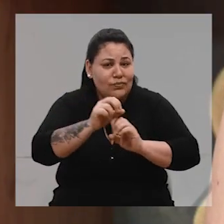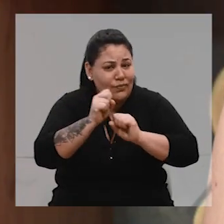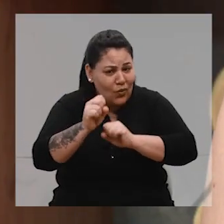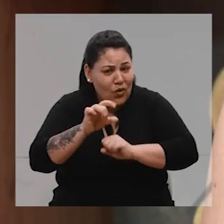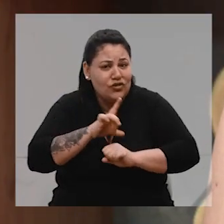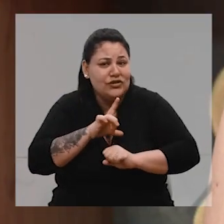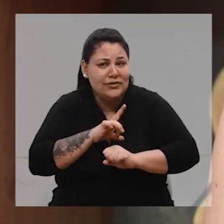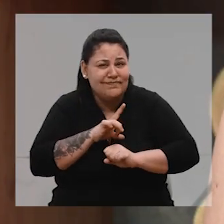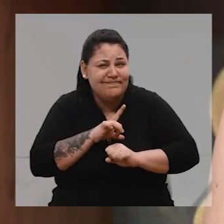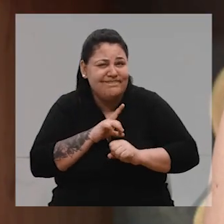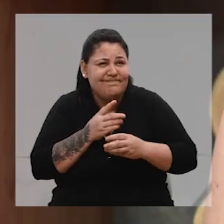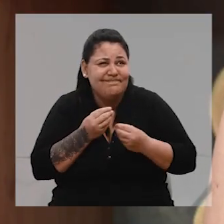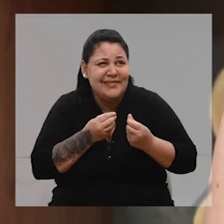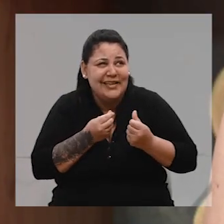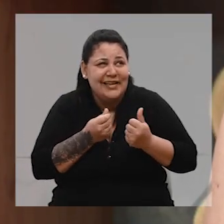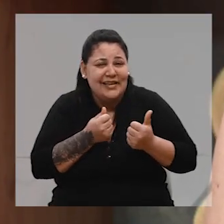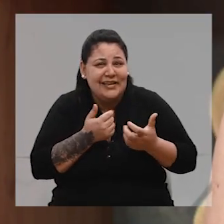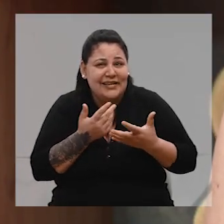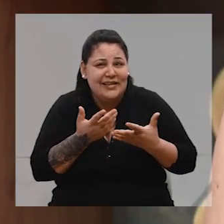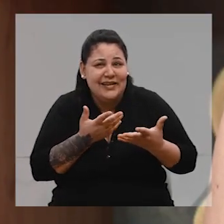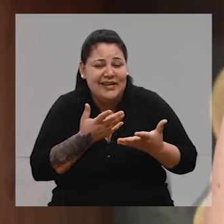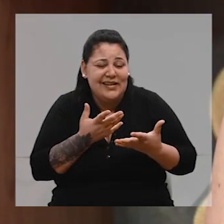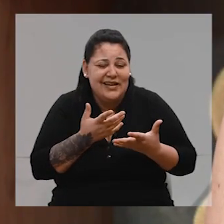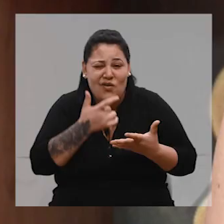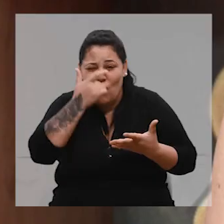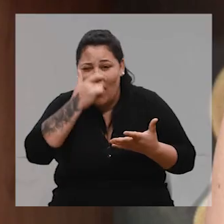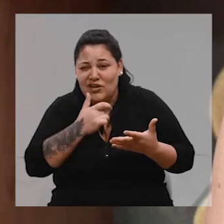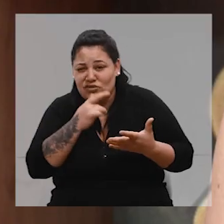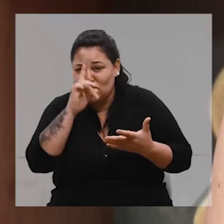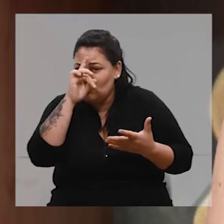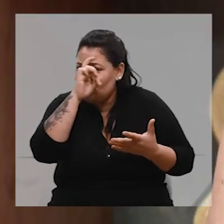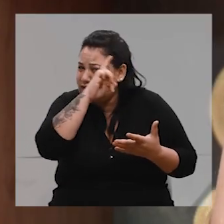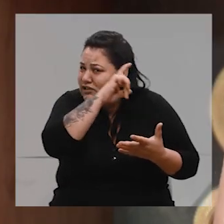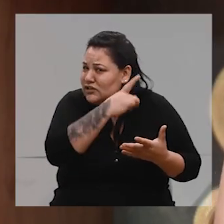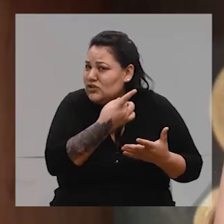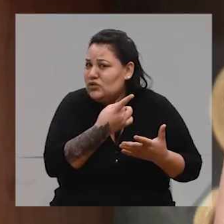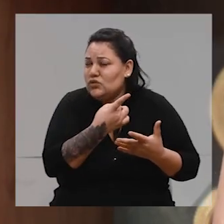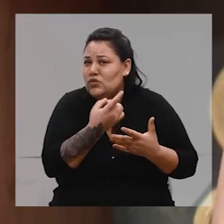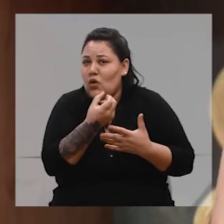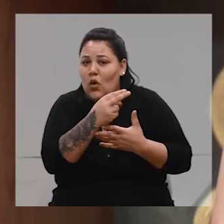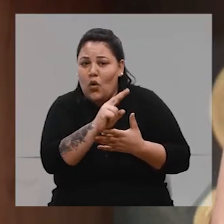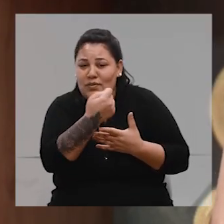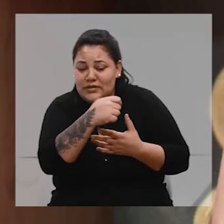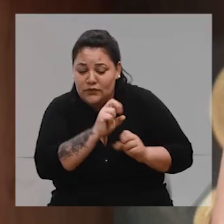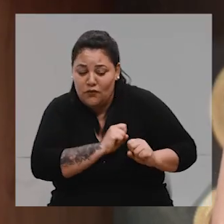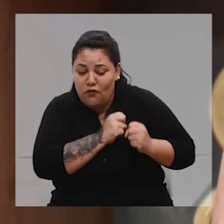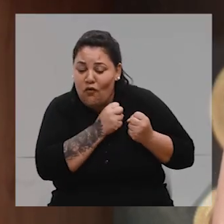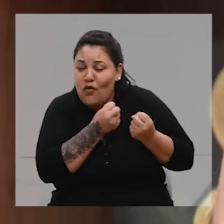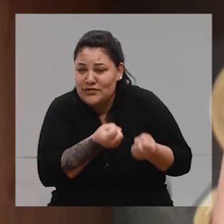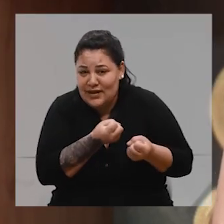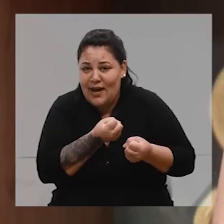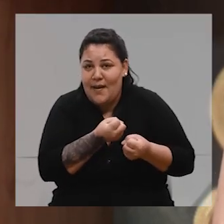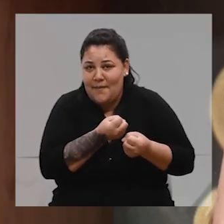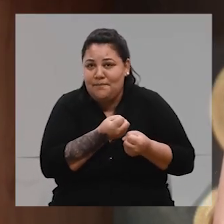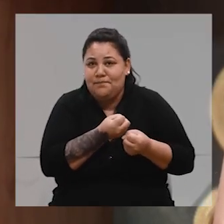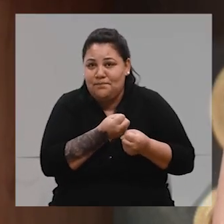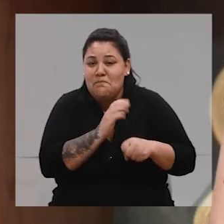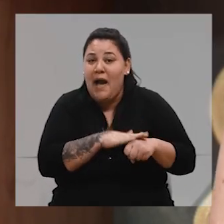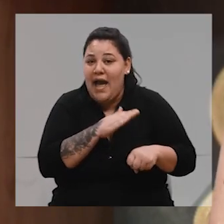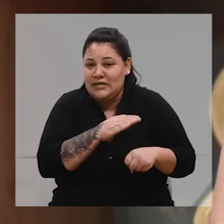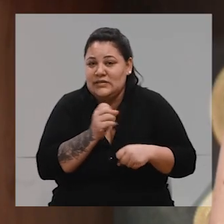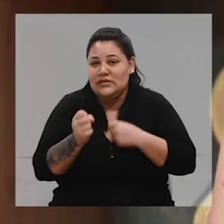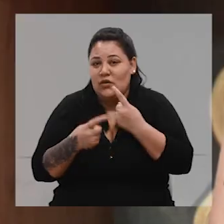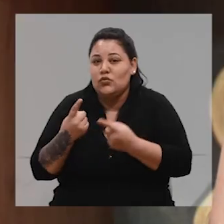no futuro para eles possa ter assim uma certa dificuldade, ou talvez que eles tenham que se dedicar um pouco